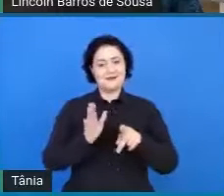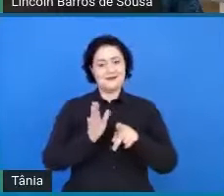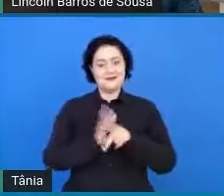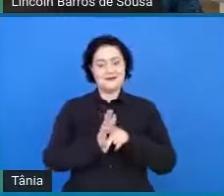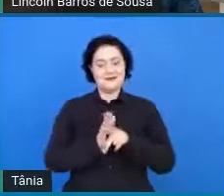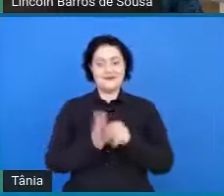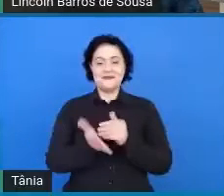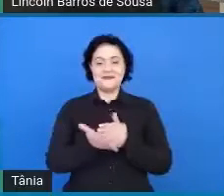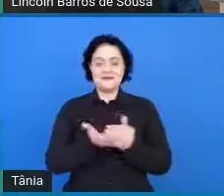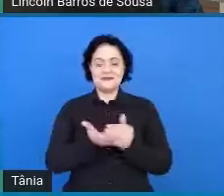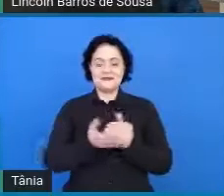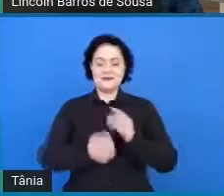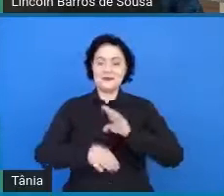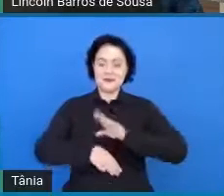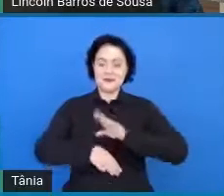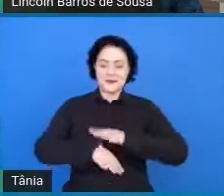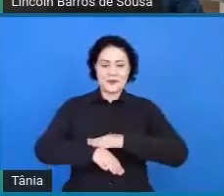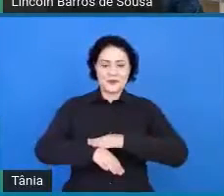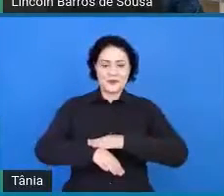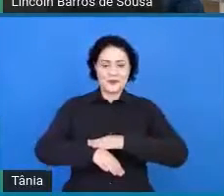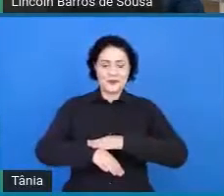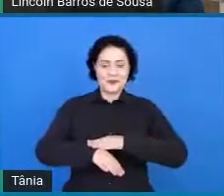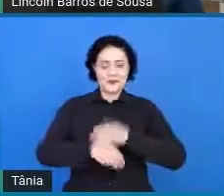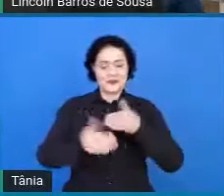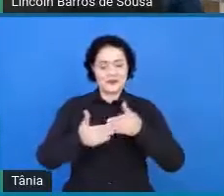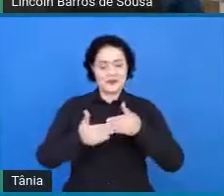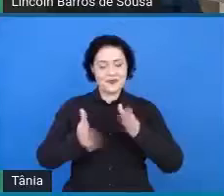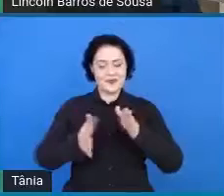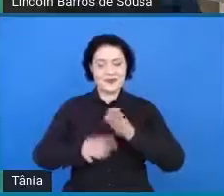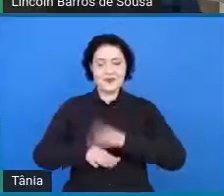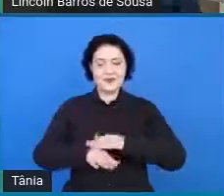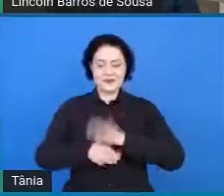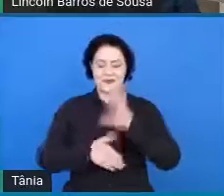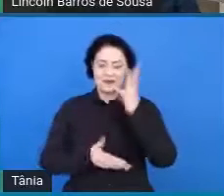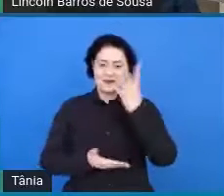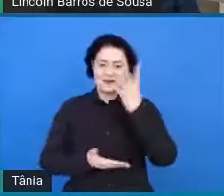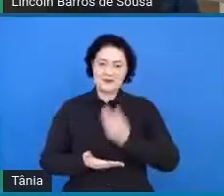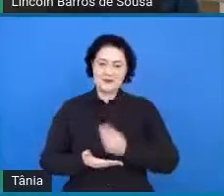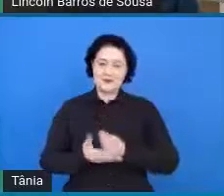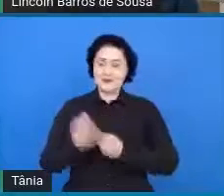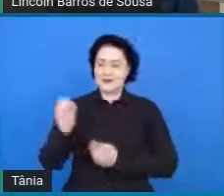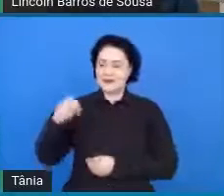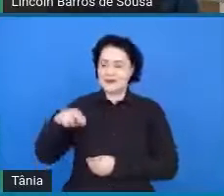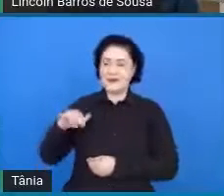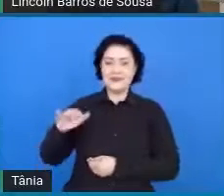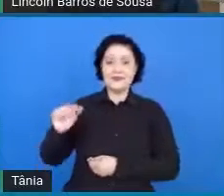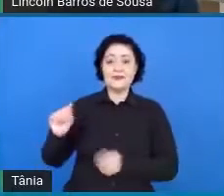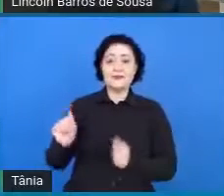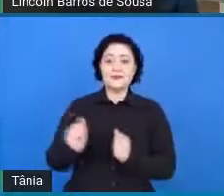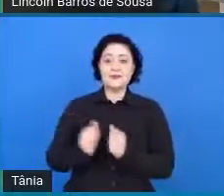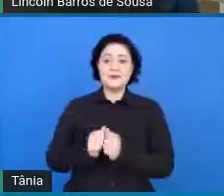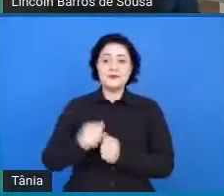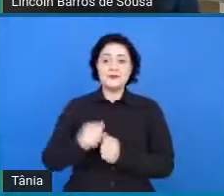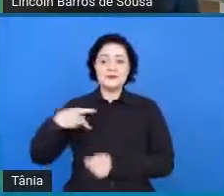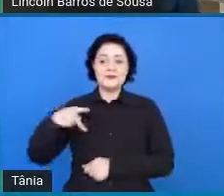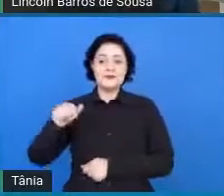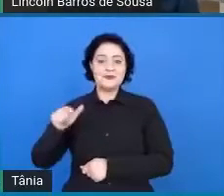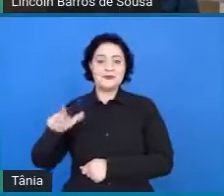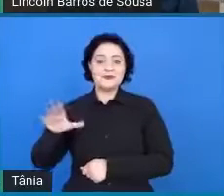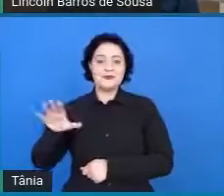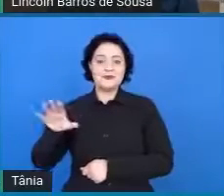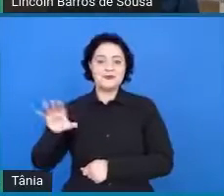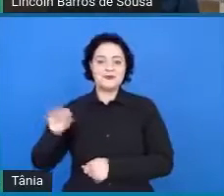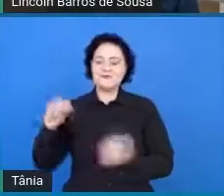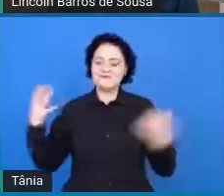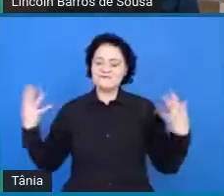no início não está no ar o Momento Espírita e n a junto com Paulo Roberto resultou